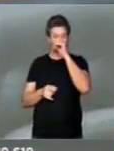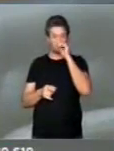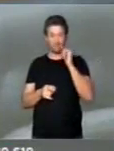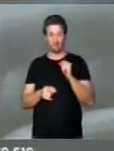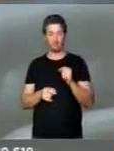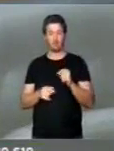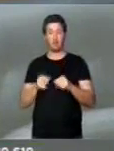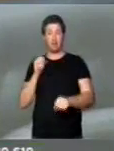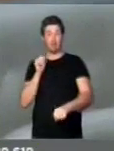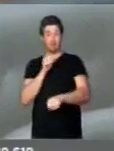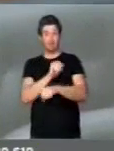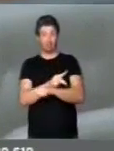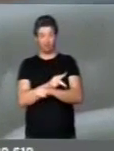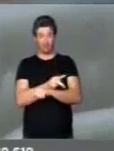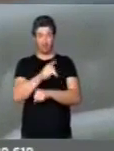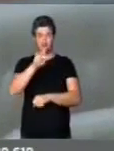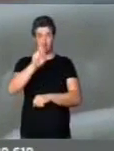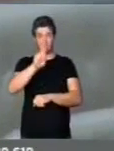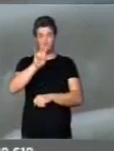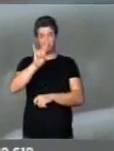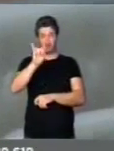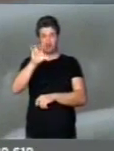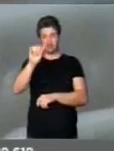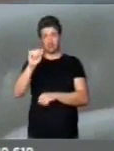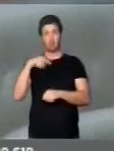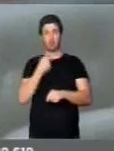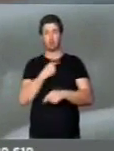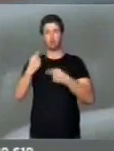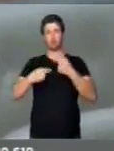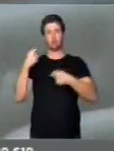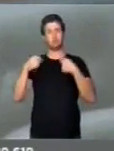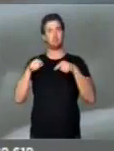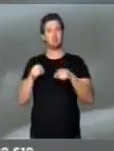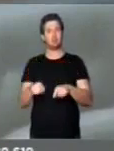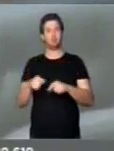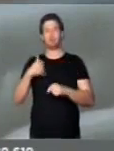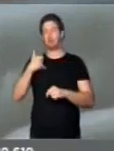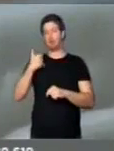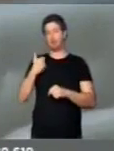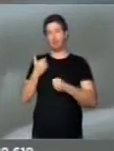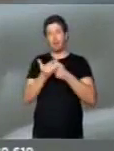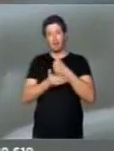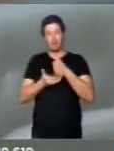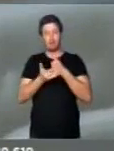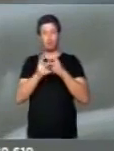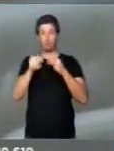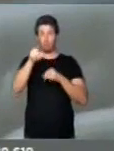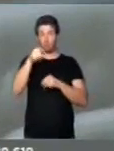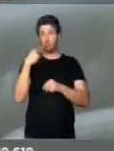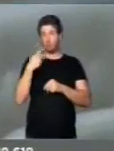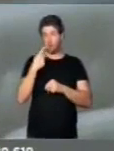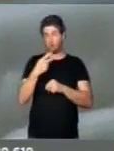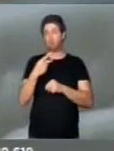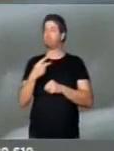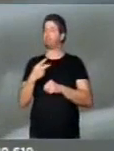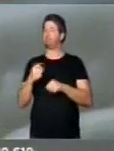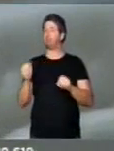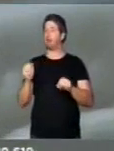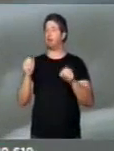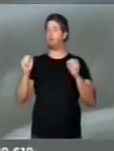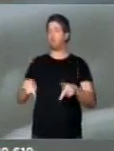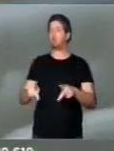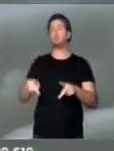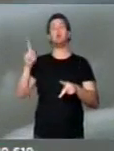da previdência, que temos que tratar esse tema, a questão da idade mínima, como você coloca muito bem. A aposentadoria é